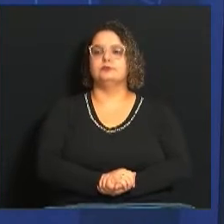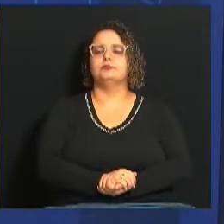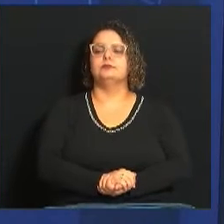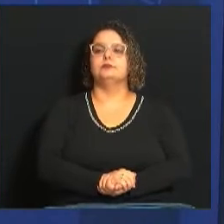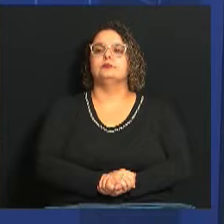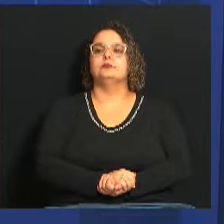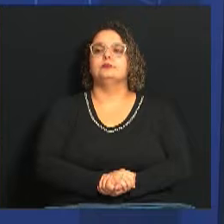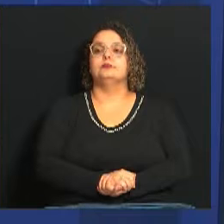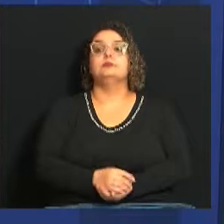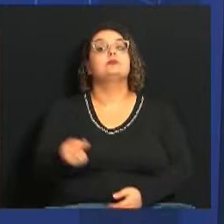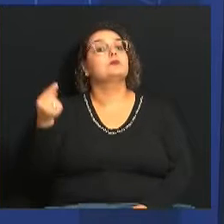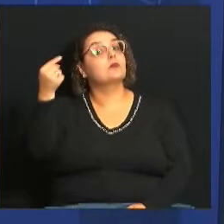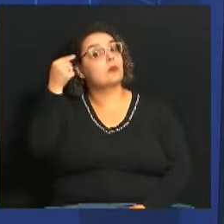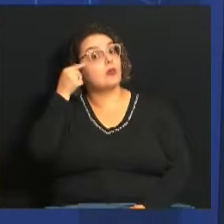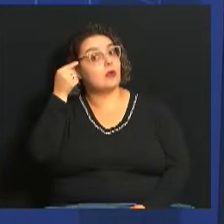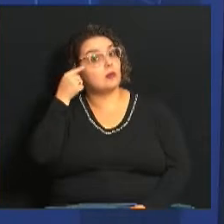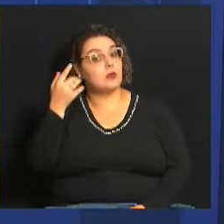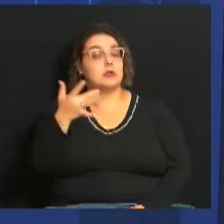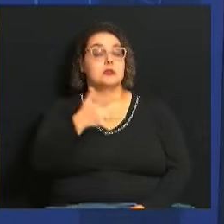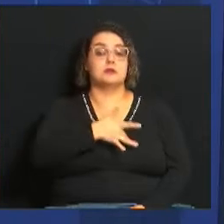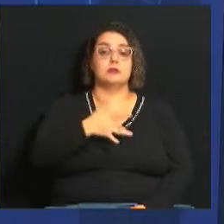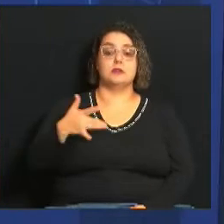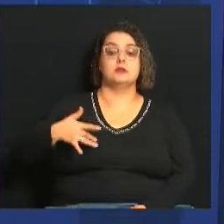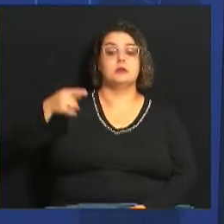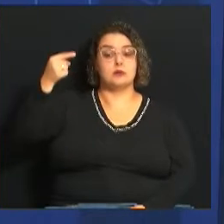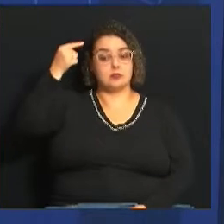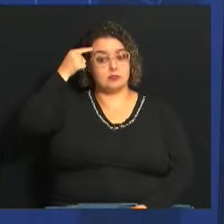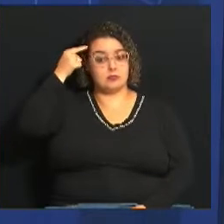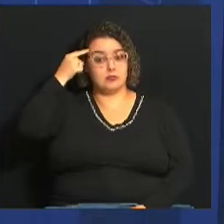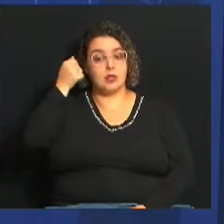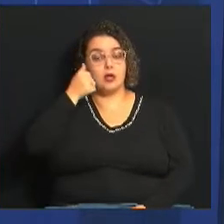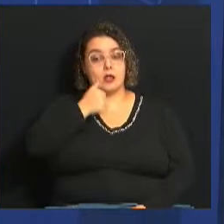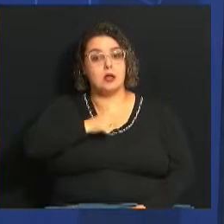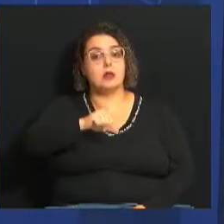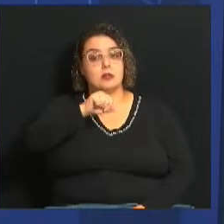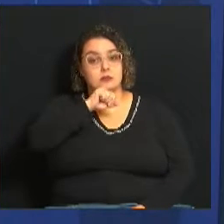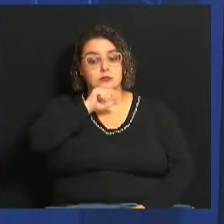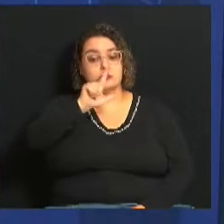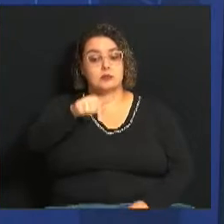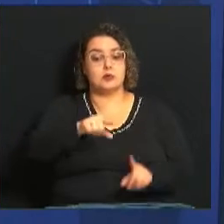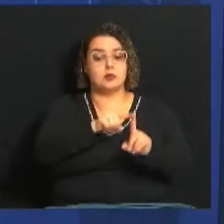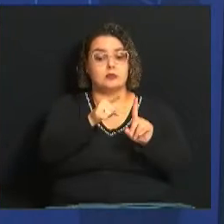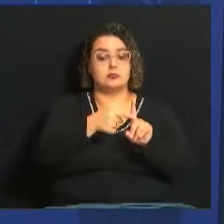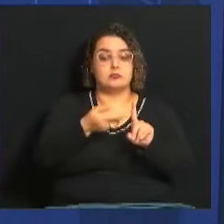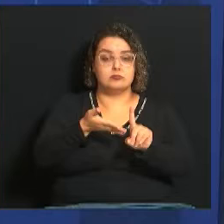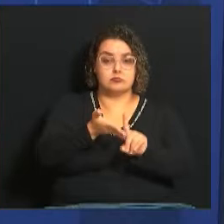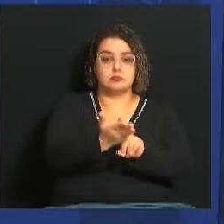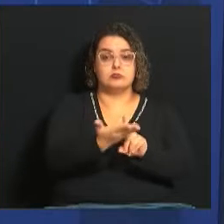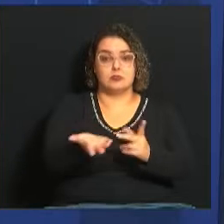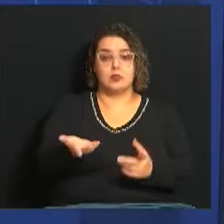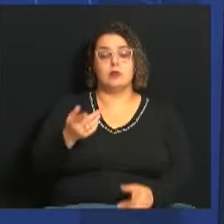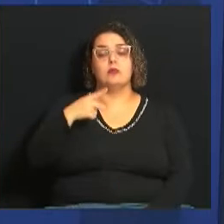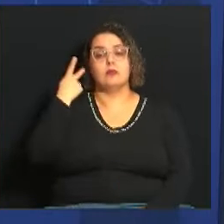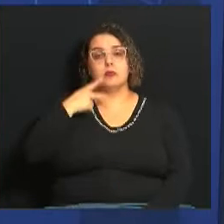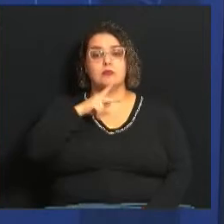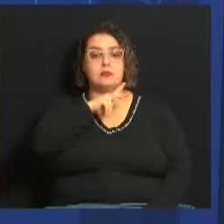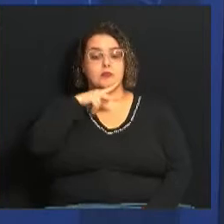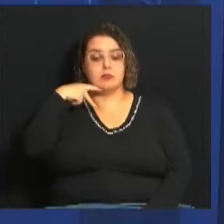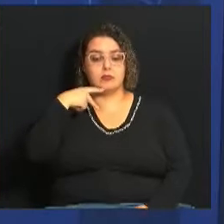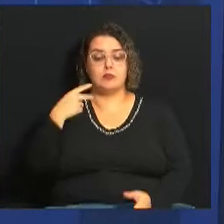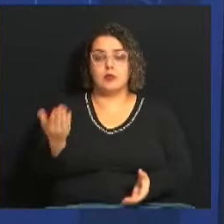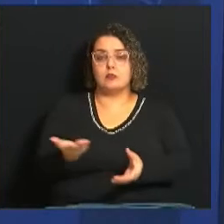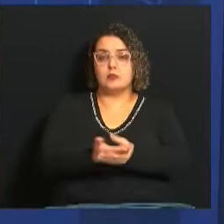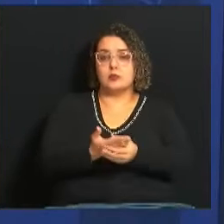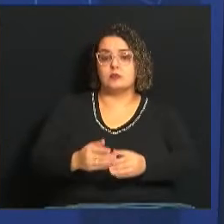E pensando na saúde mental das mães no pós-parto, o vereador Permínio Monteiro protocolou um